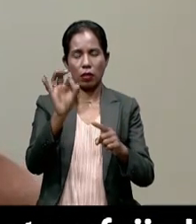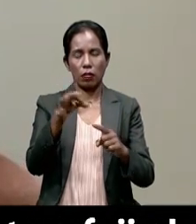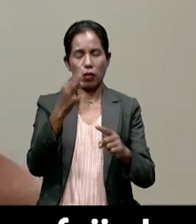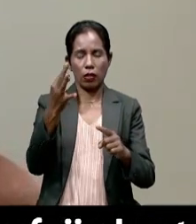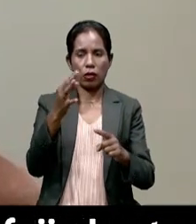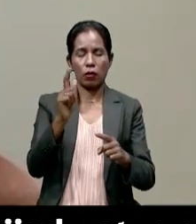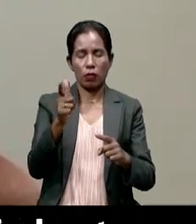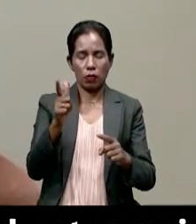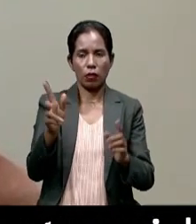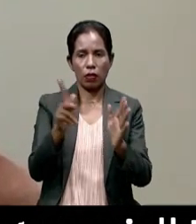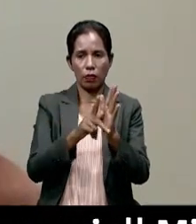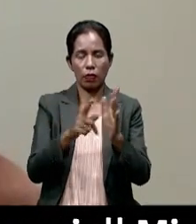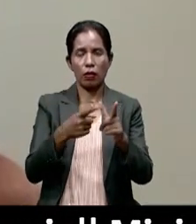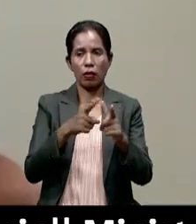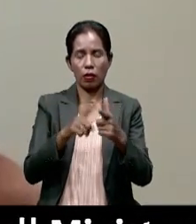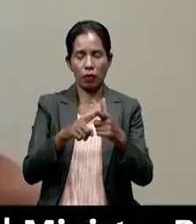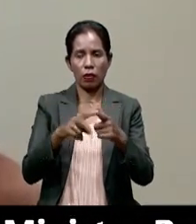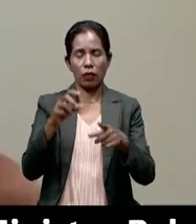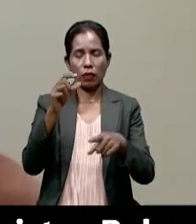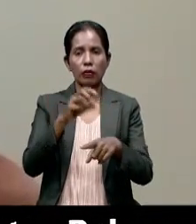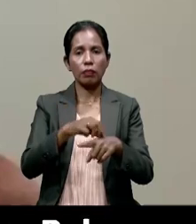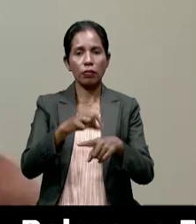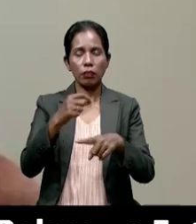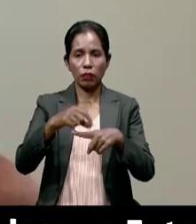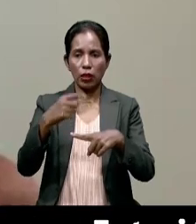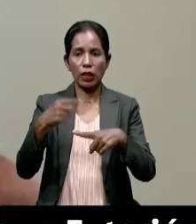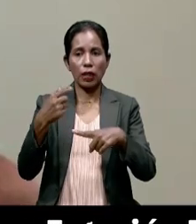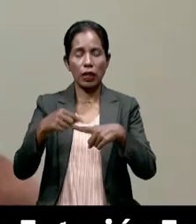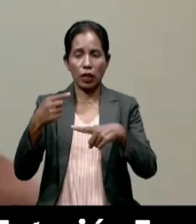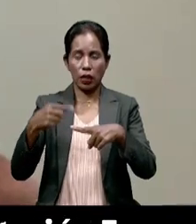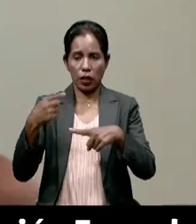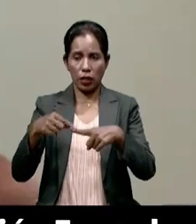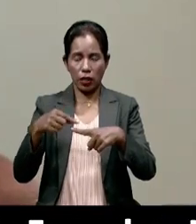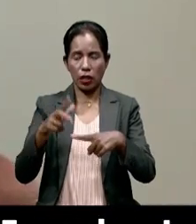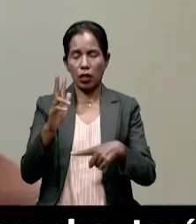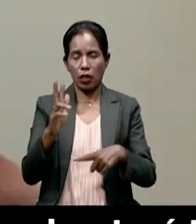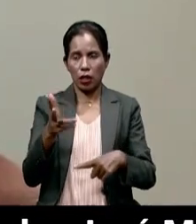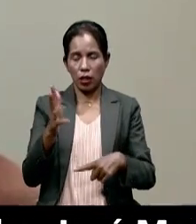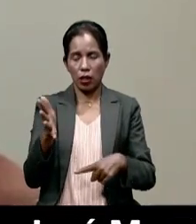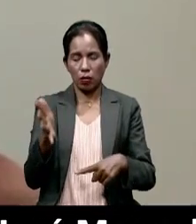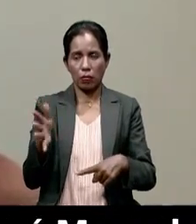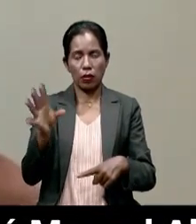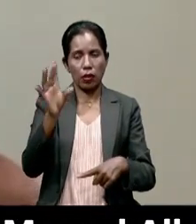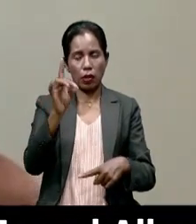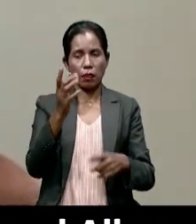kilogram, depois si fore munggu ia 58 ton koma